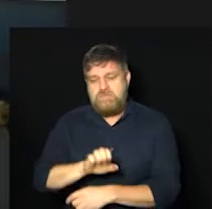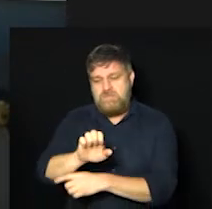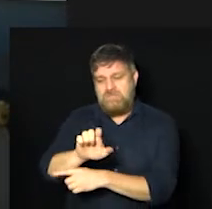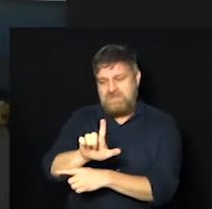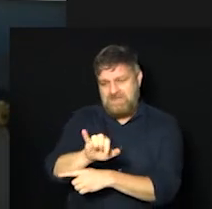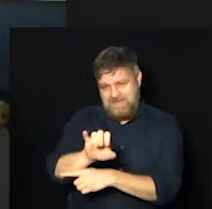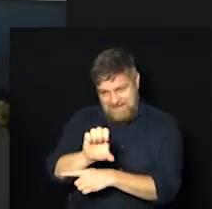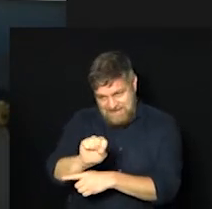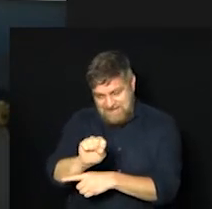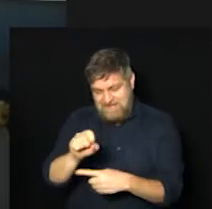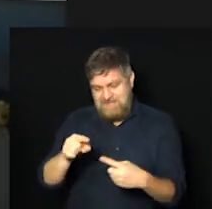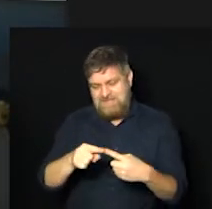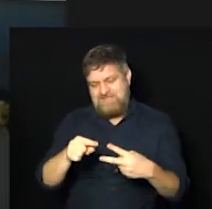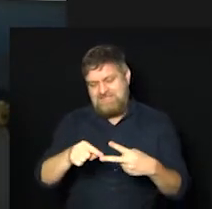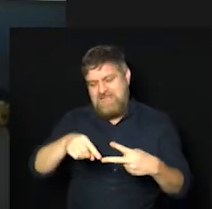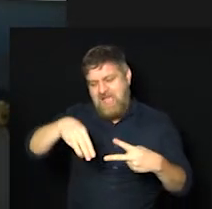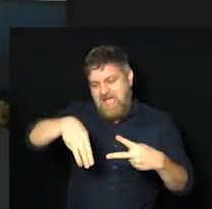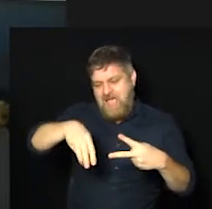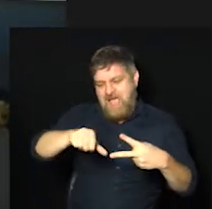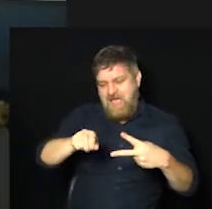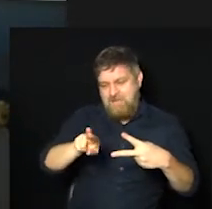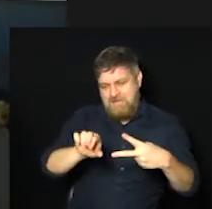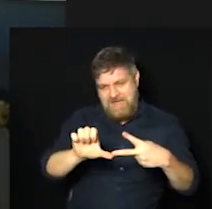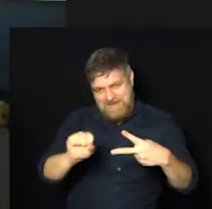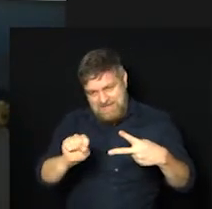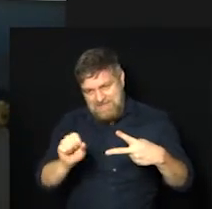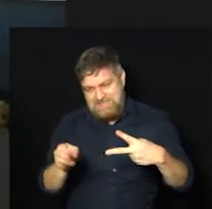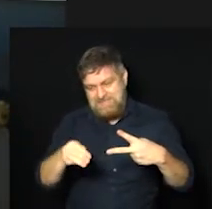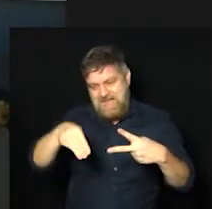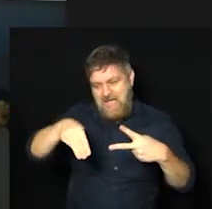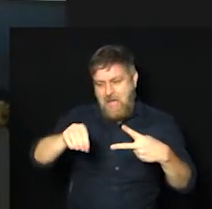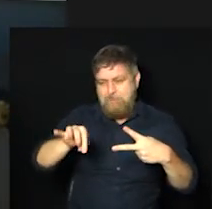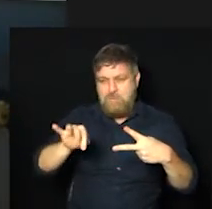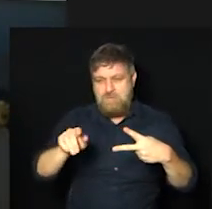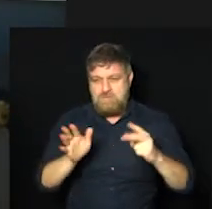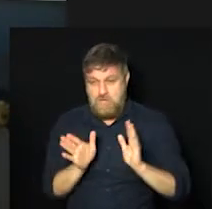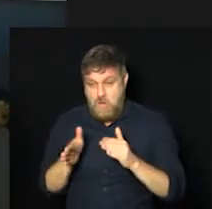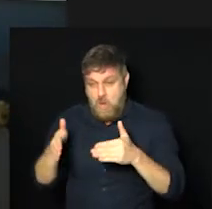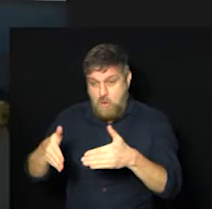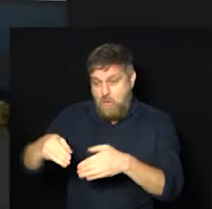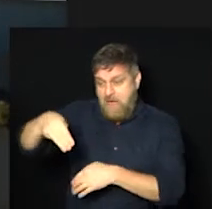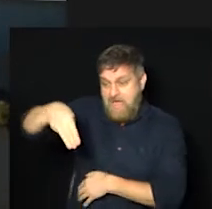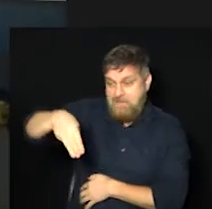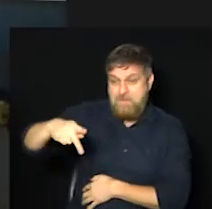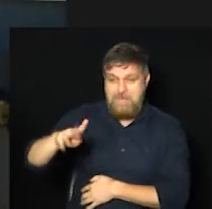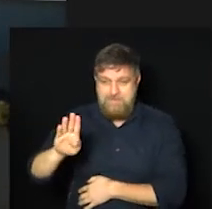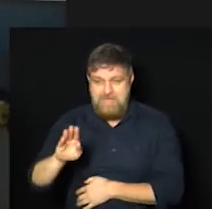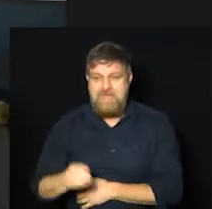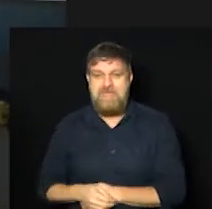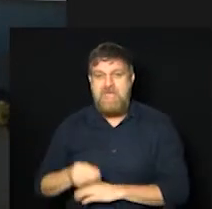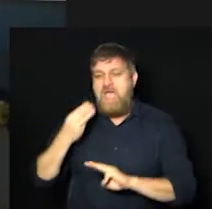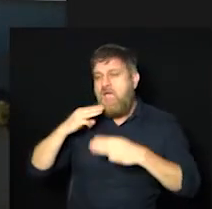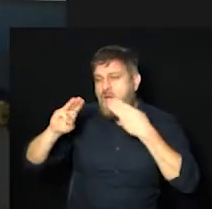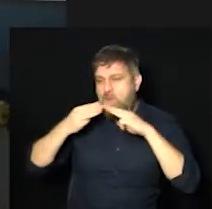Regina, Marisa Monte, muito voltado para MPB, assim, eu gosto de Tim Maia, Jorge Benjor,